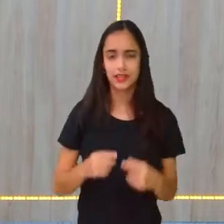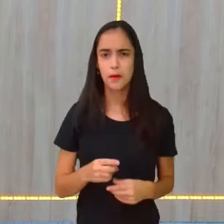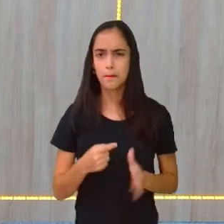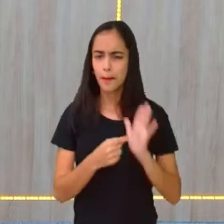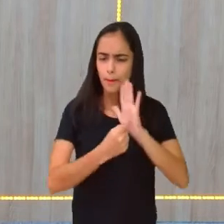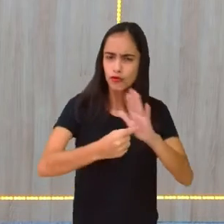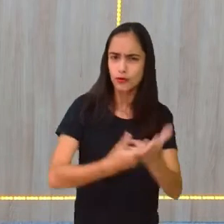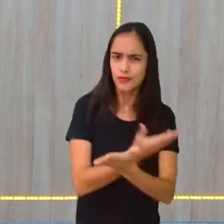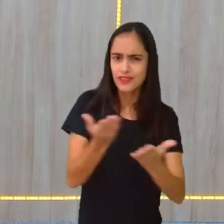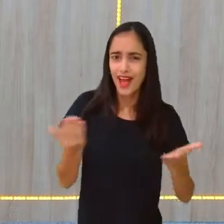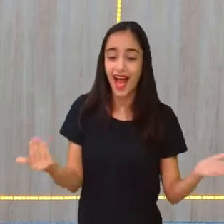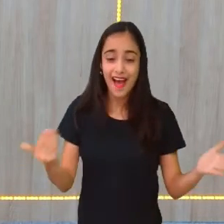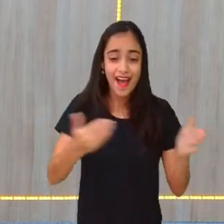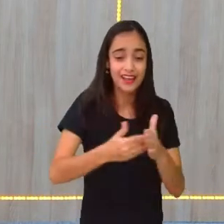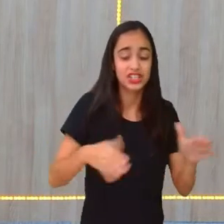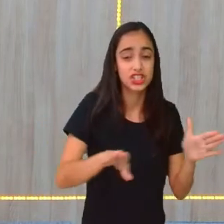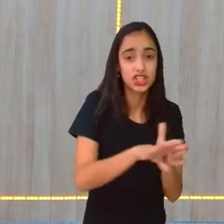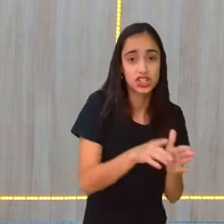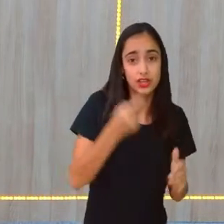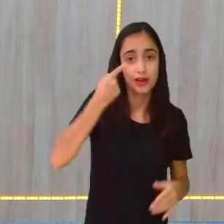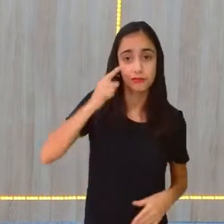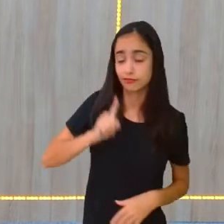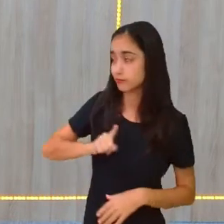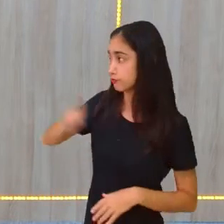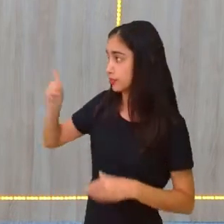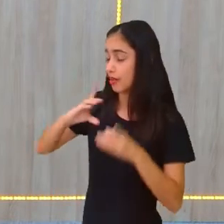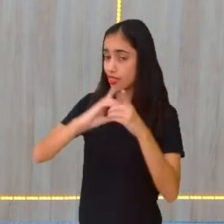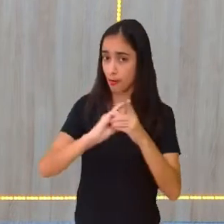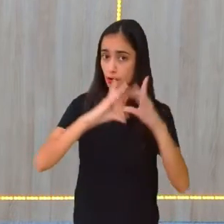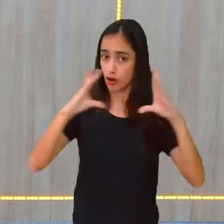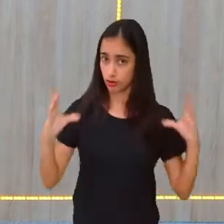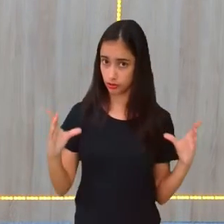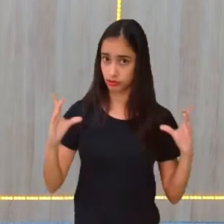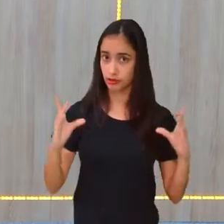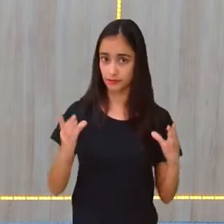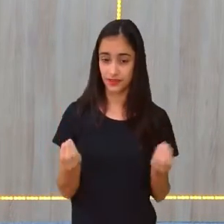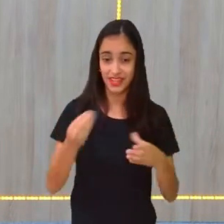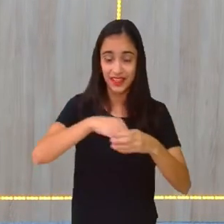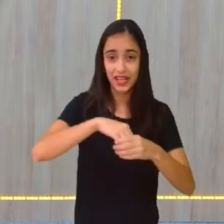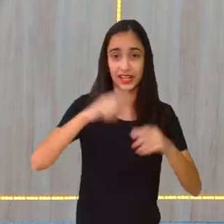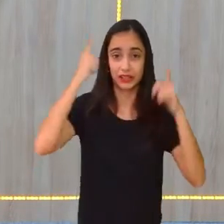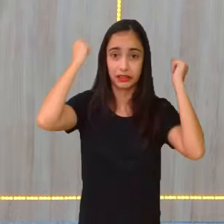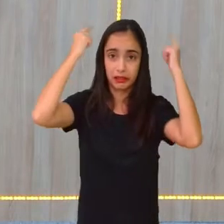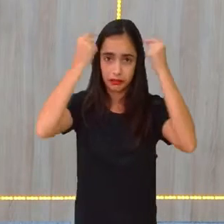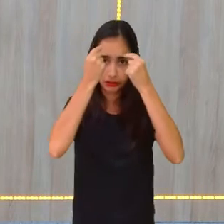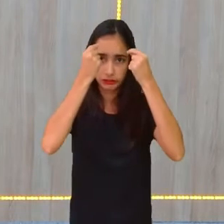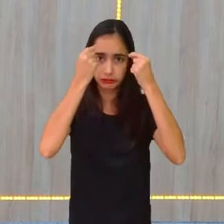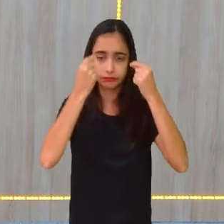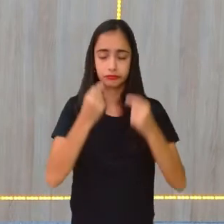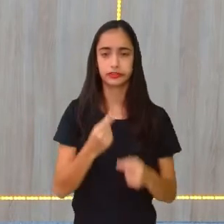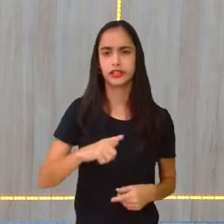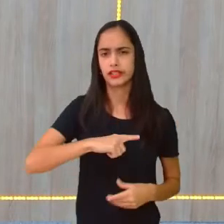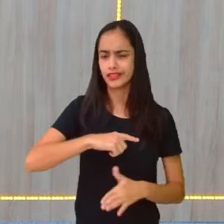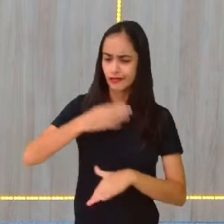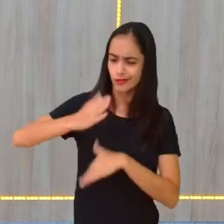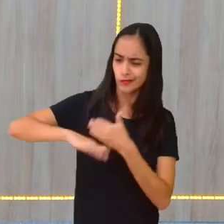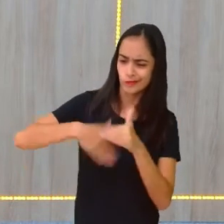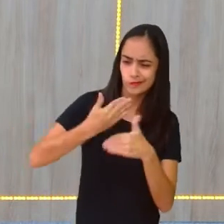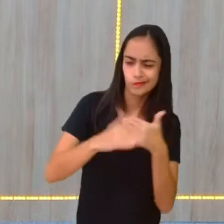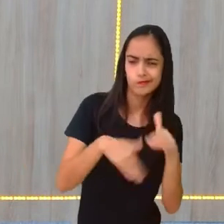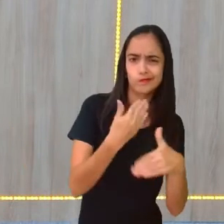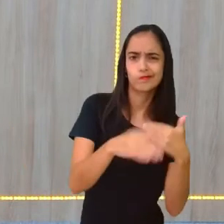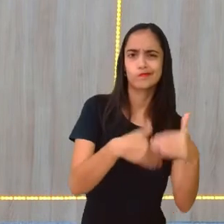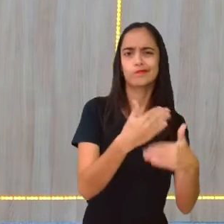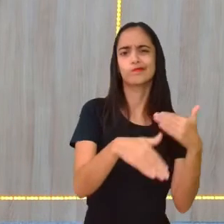esse modelo, né, que era o modelo de democracia na Grécia, eles passaram, né, esse povo ele passou